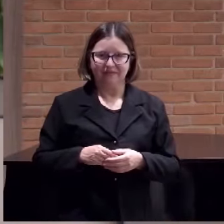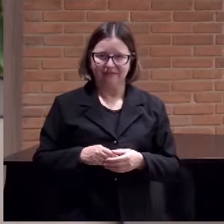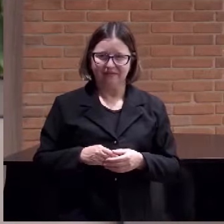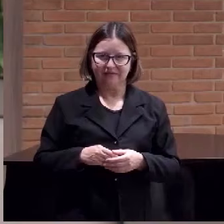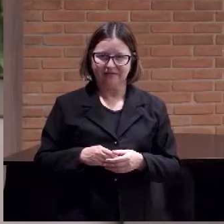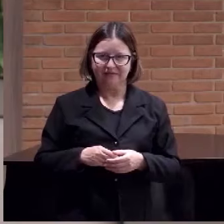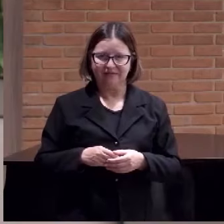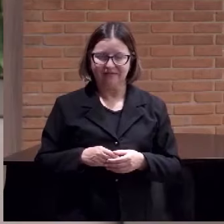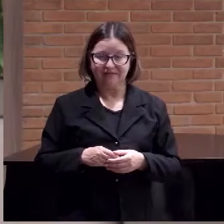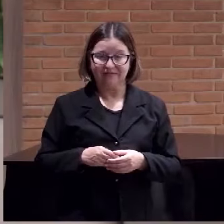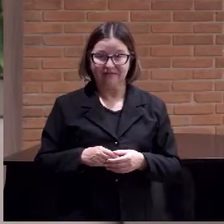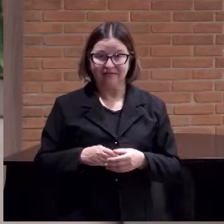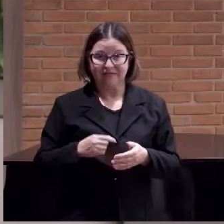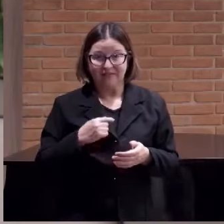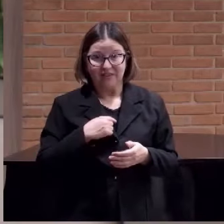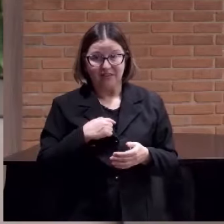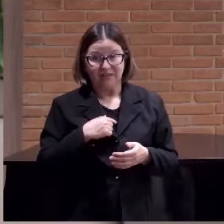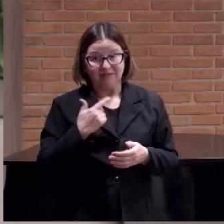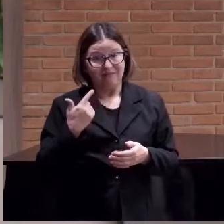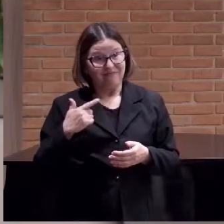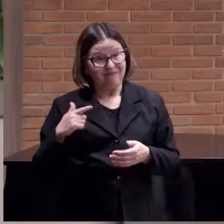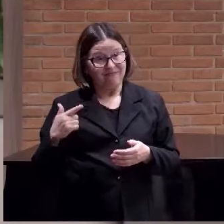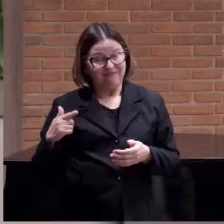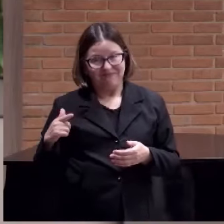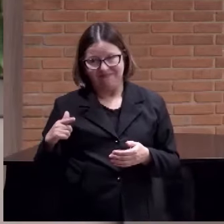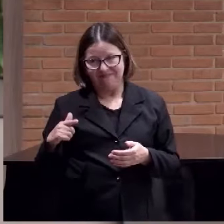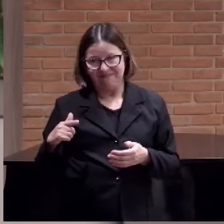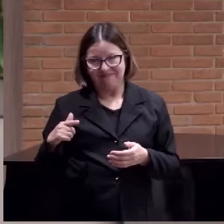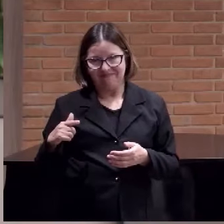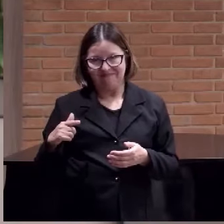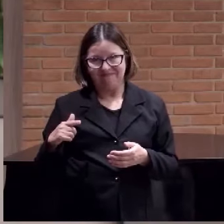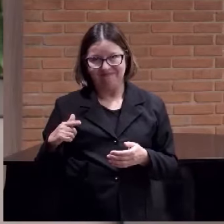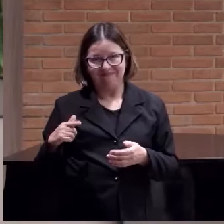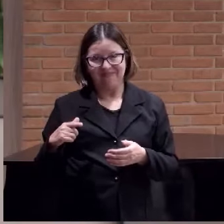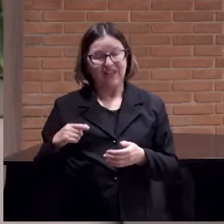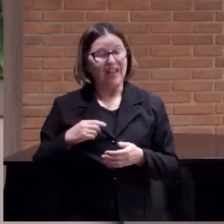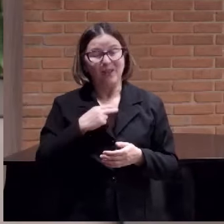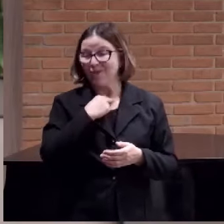Agora, eu não tenho autorização de perseguir ninguém,